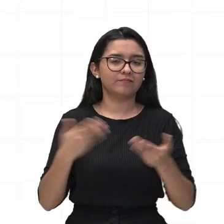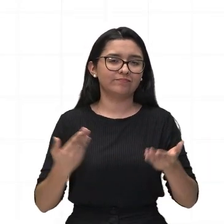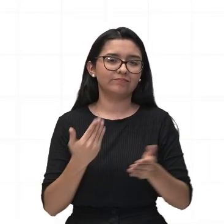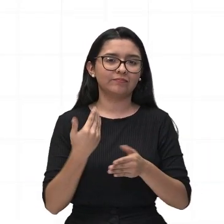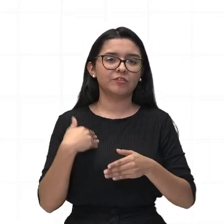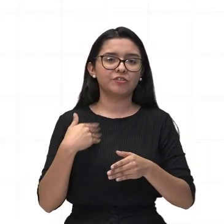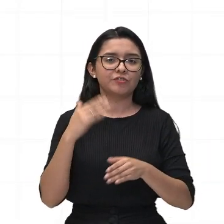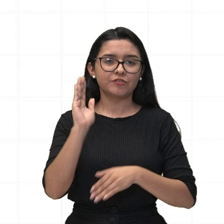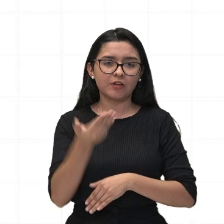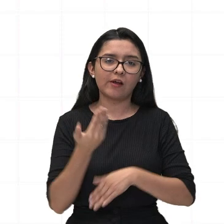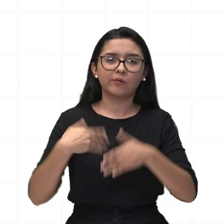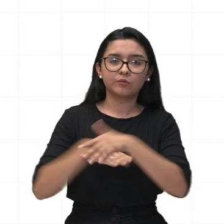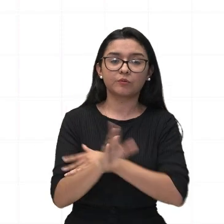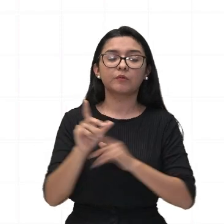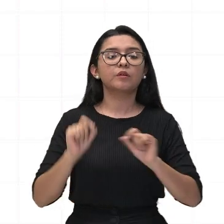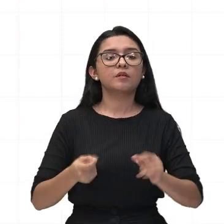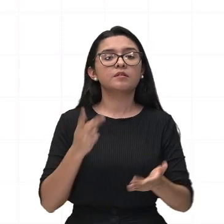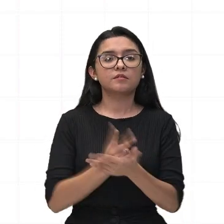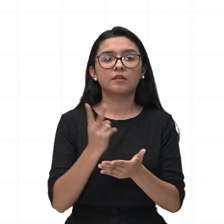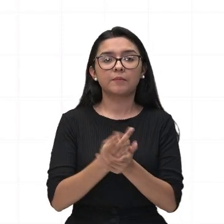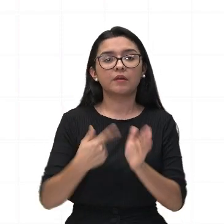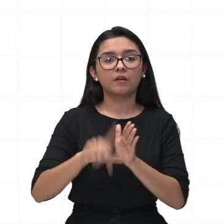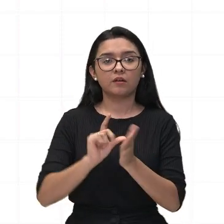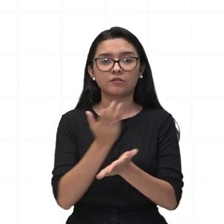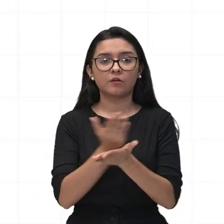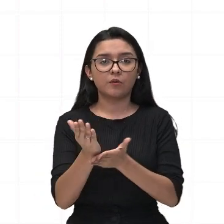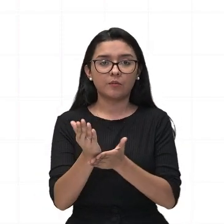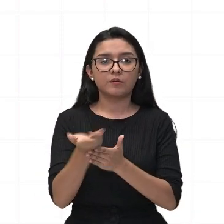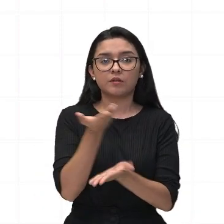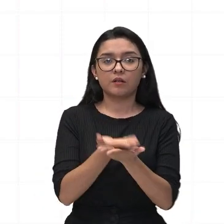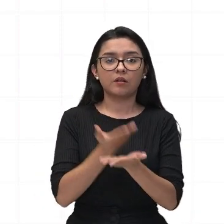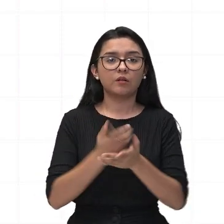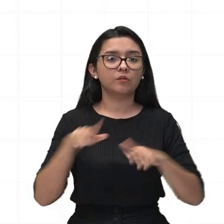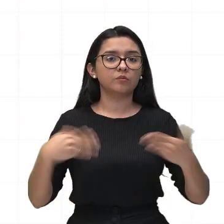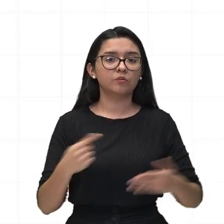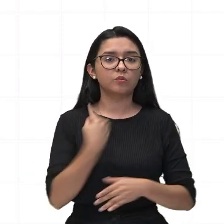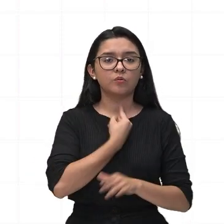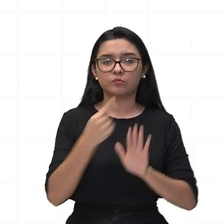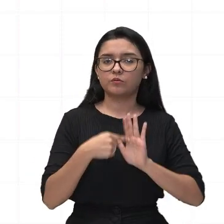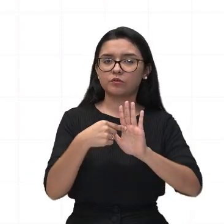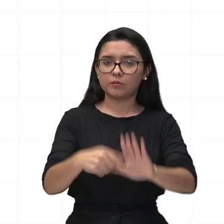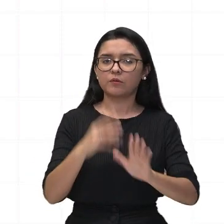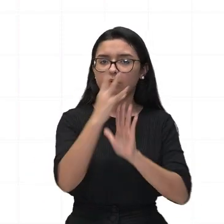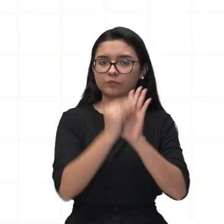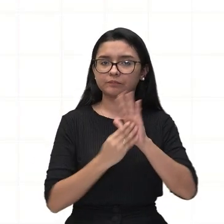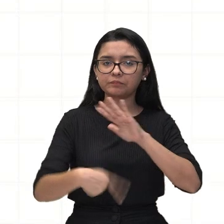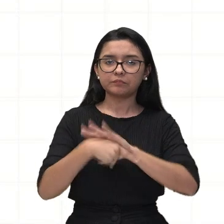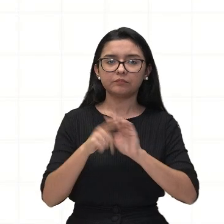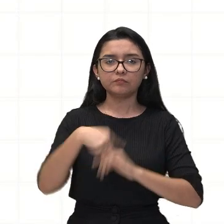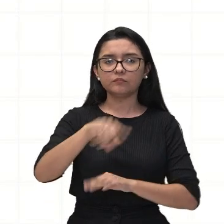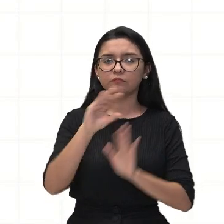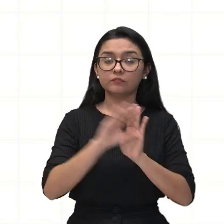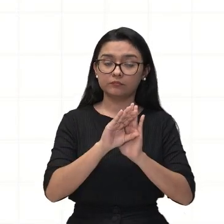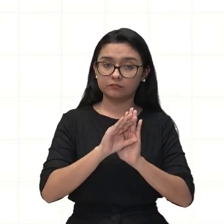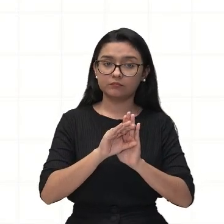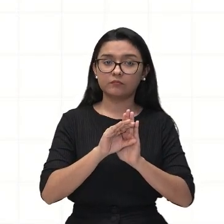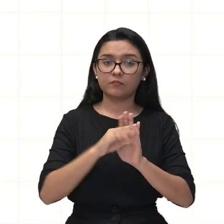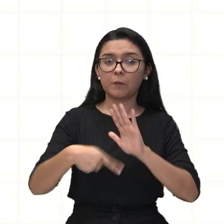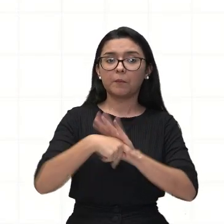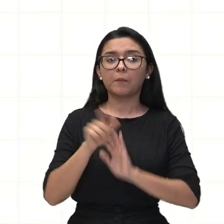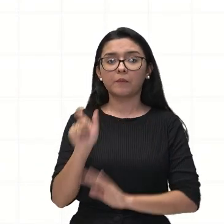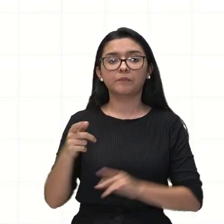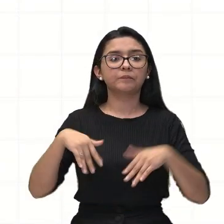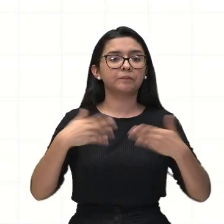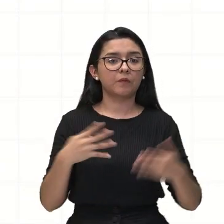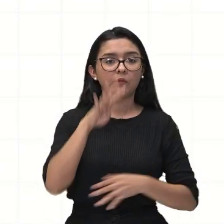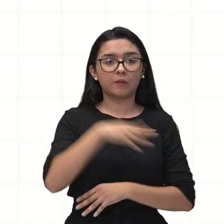né? Toda vez que damos início à nossa aula, né, e nós expomos o conteúdo, vamos à nossa definição. Então,